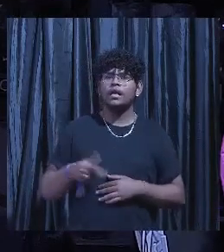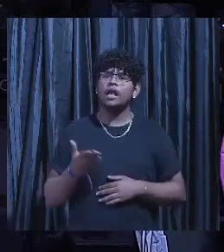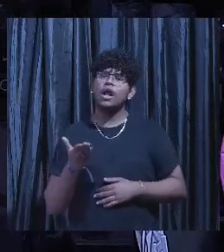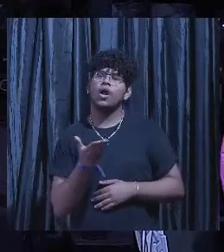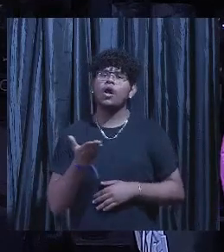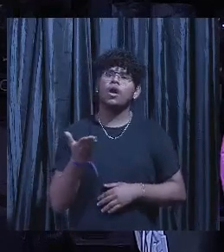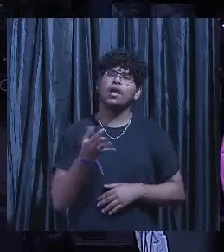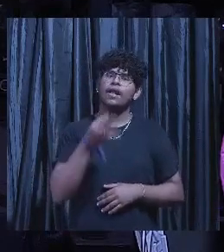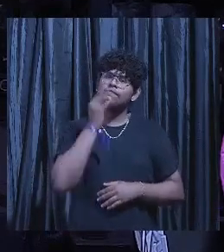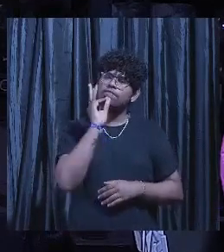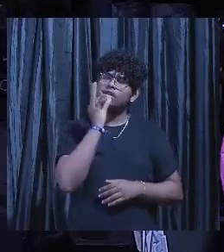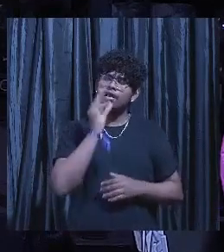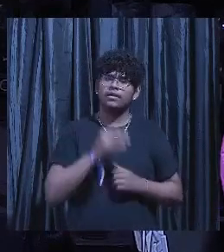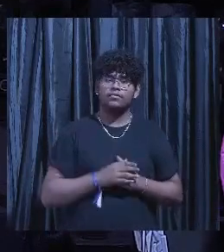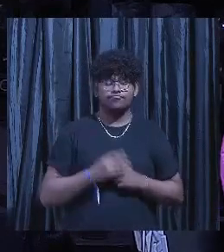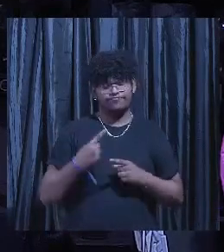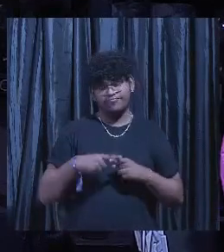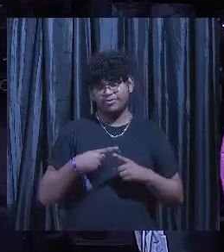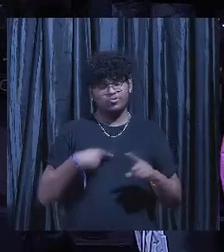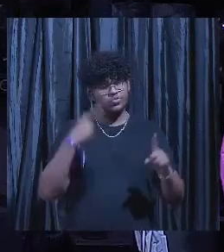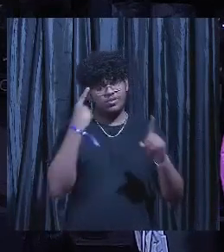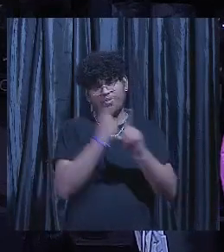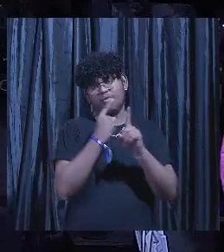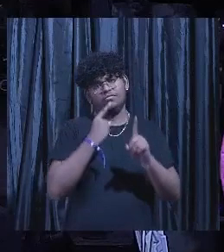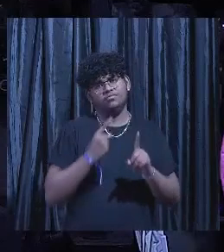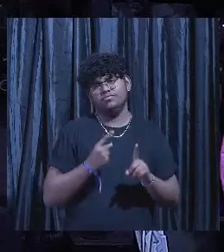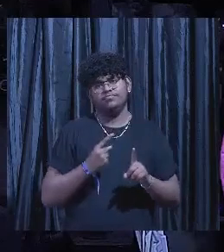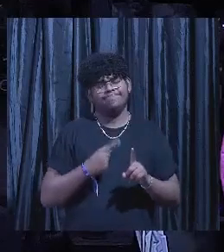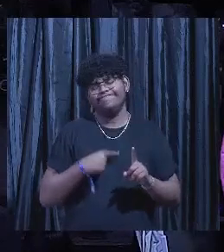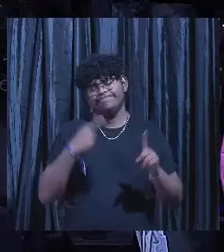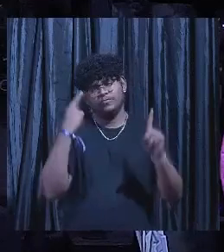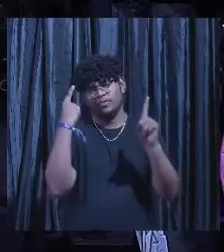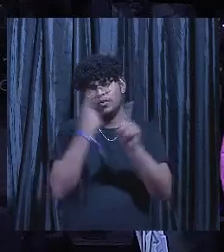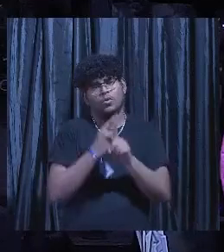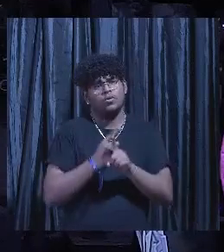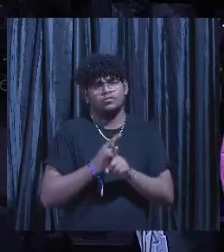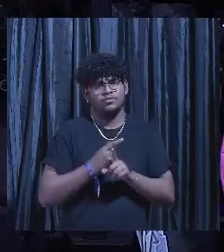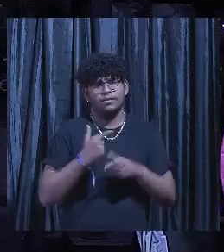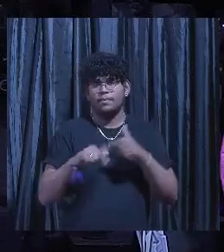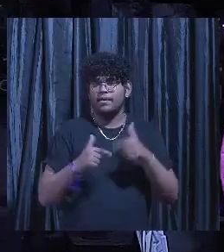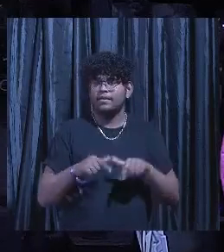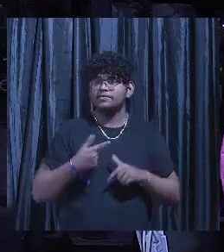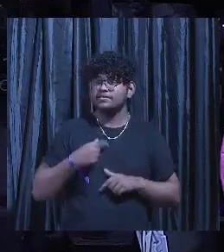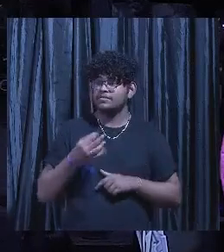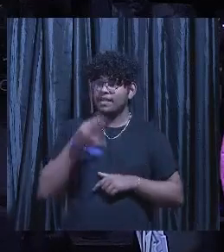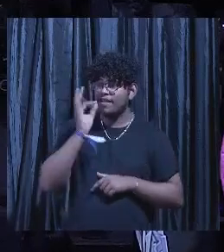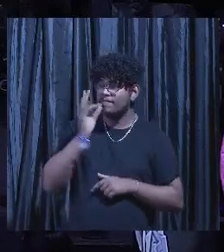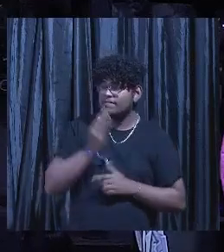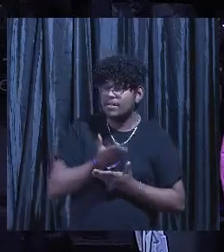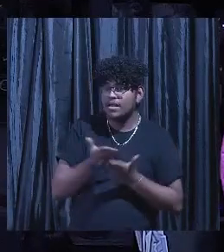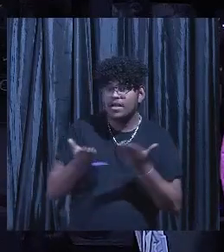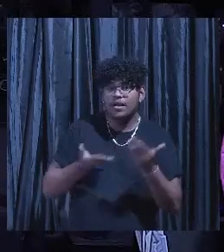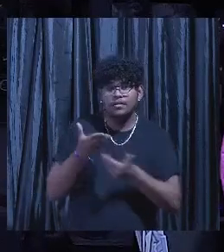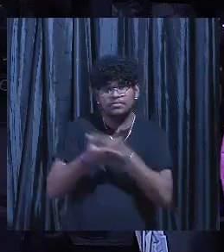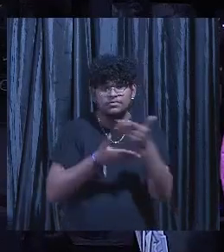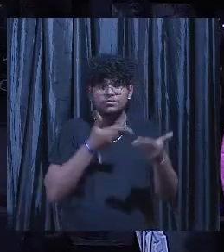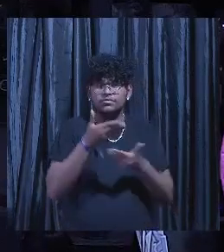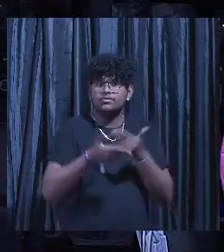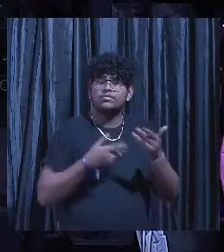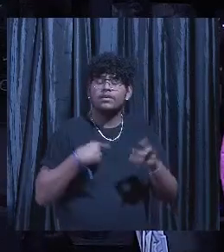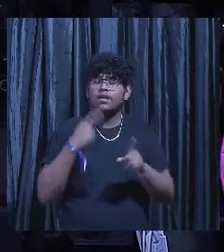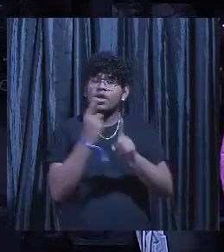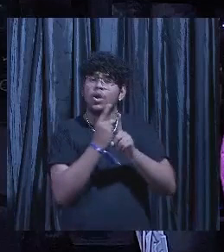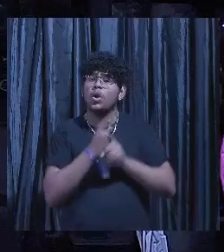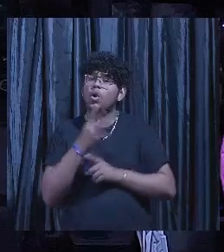achar trabalho. Eu não consigo ir para frente. Então eu comecei a servir café para conhecer pessoas. Olha, eu estou aqui conversando com um diretor de filmes de